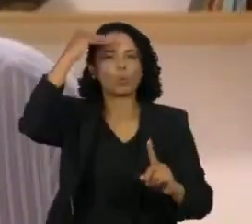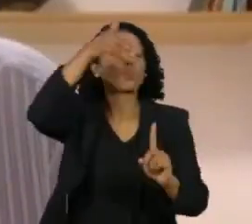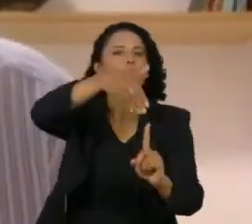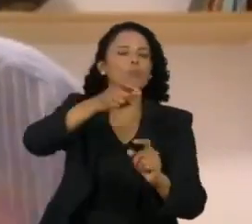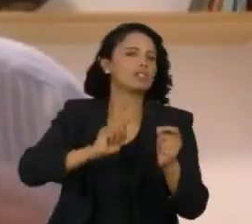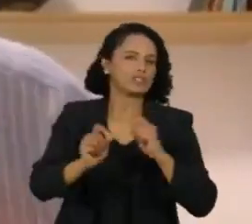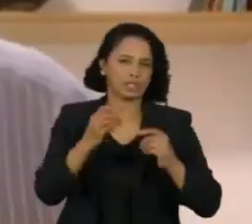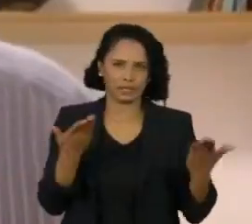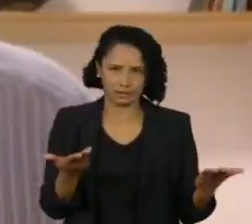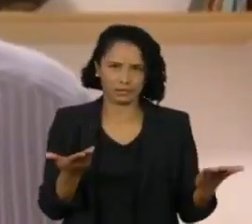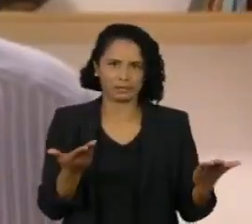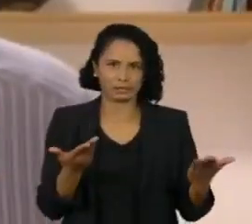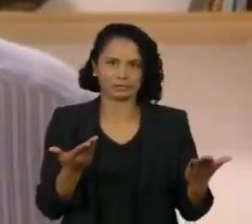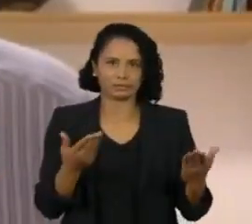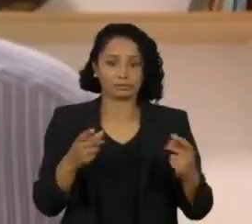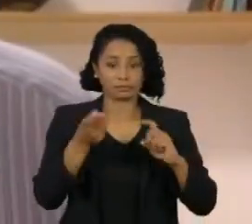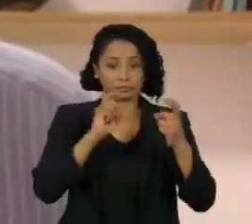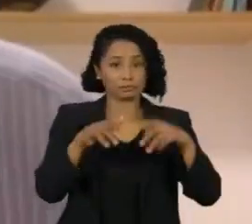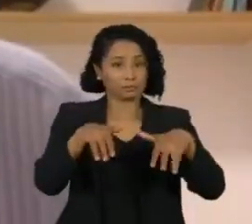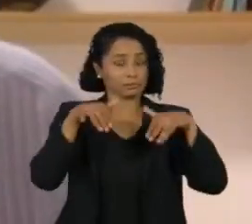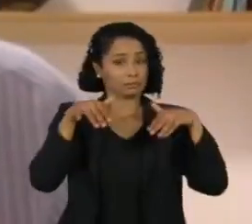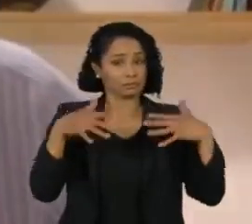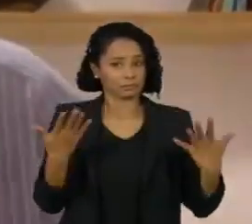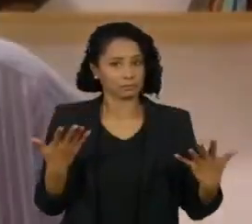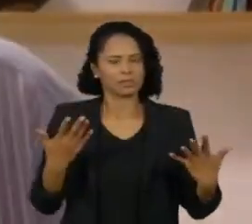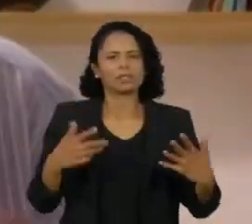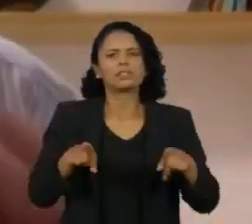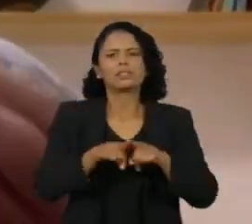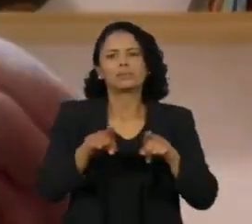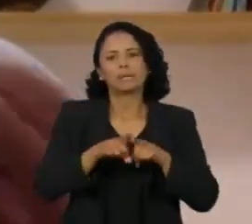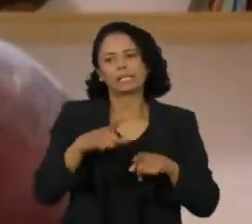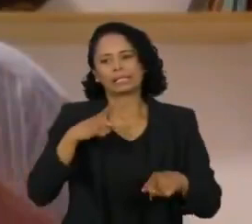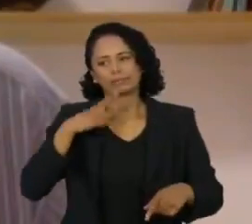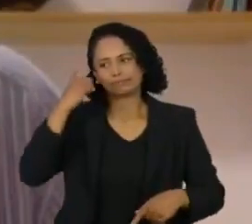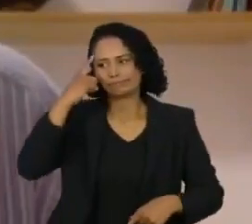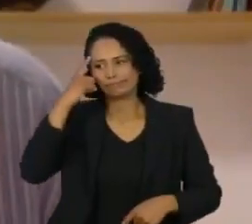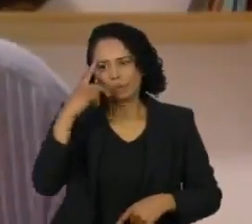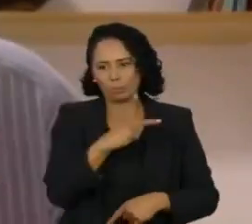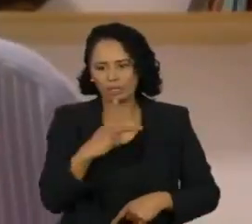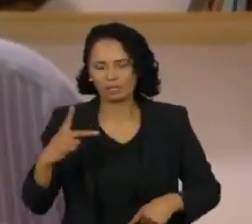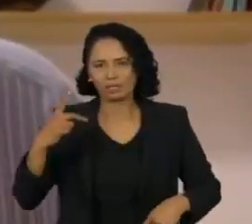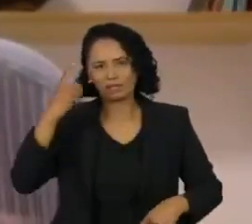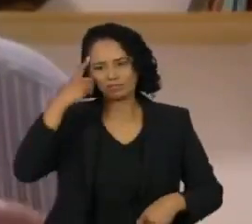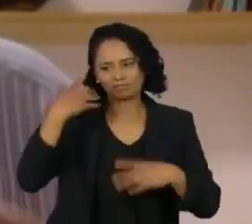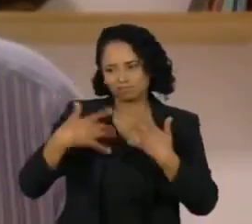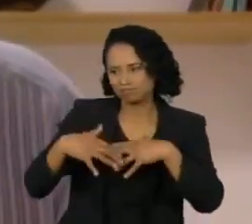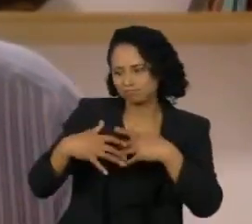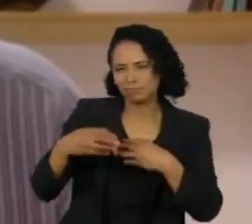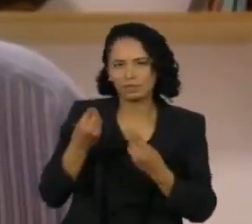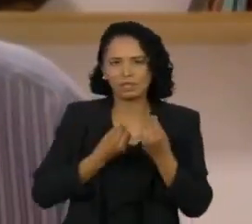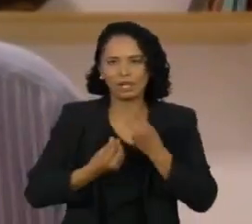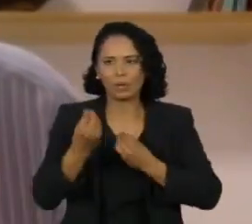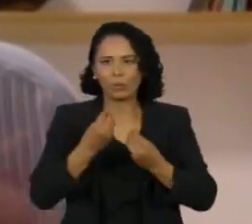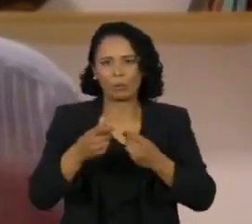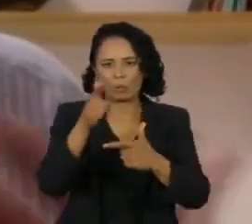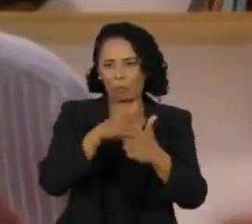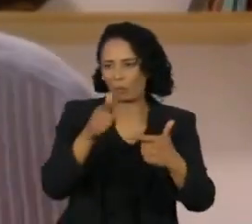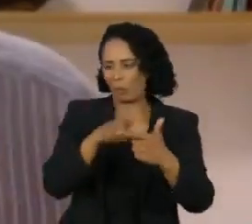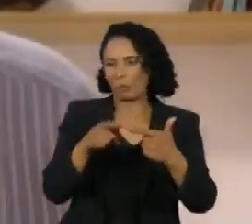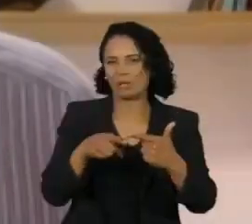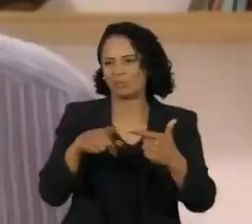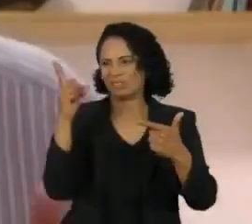Há um truque neste processo em que o presidente se exime das questões difíceis e